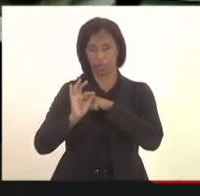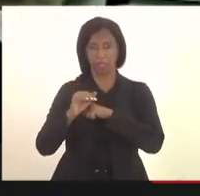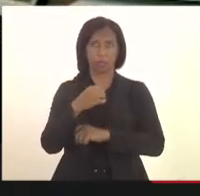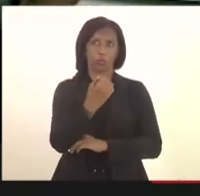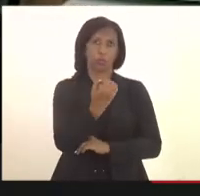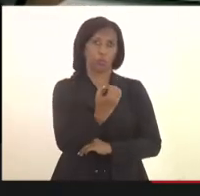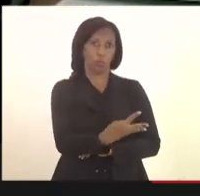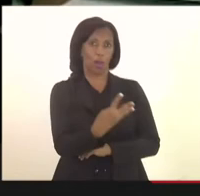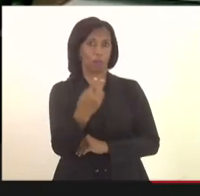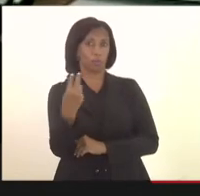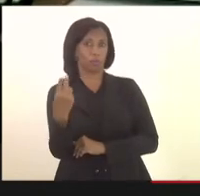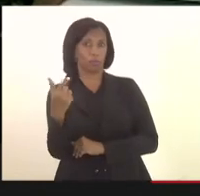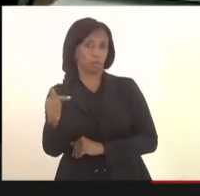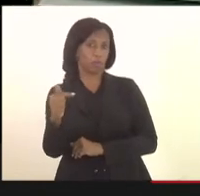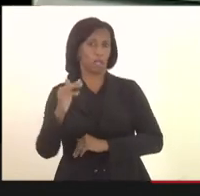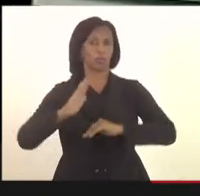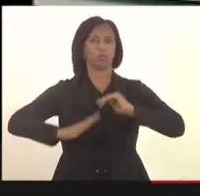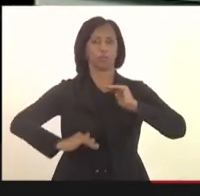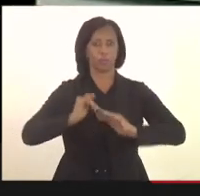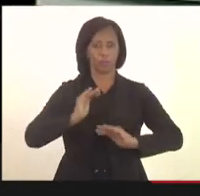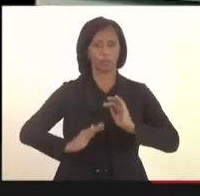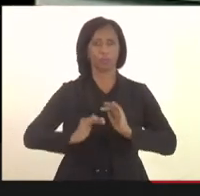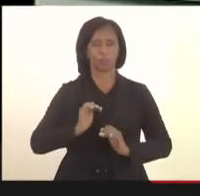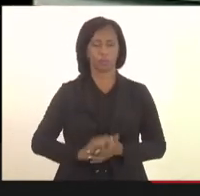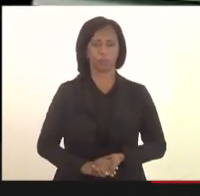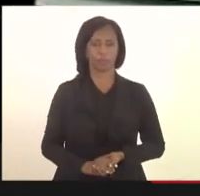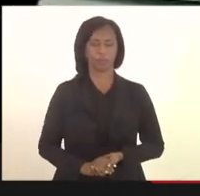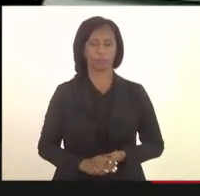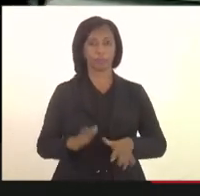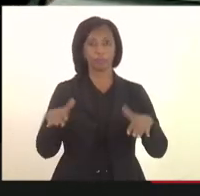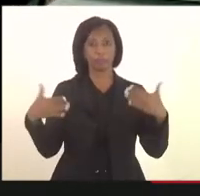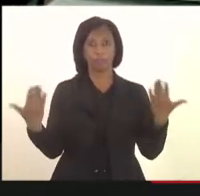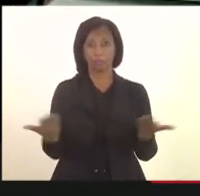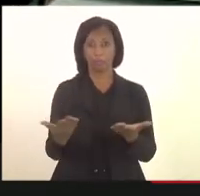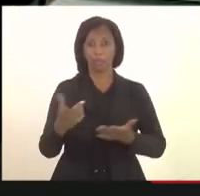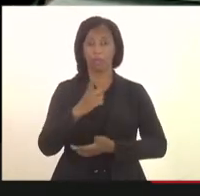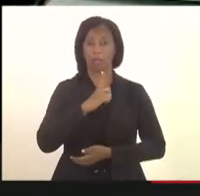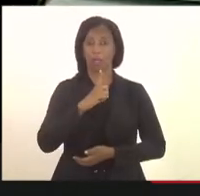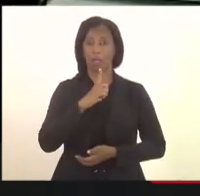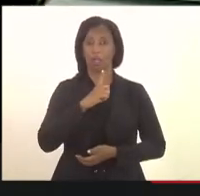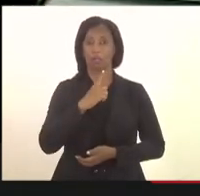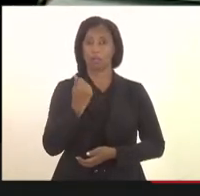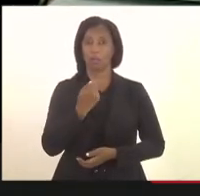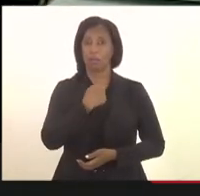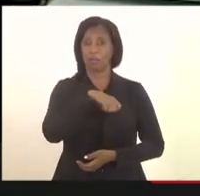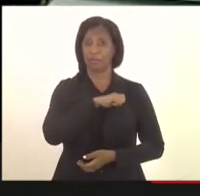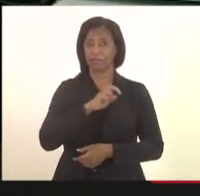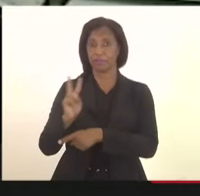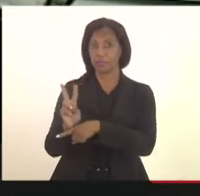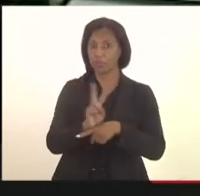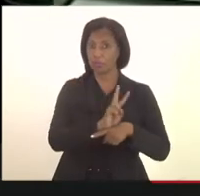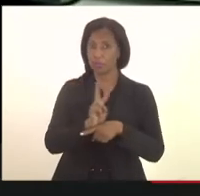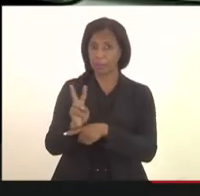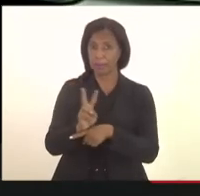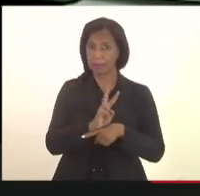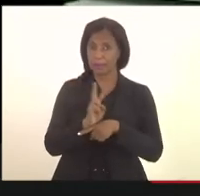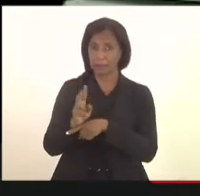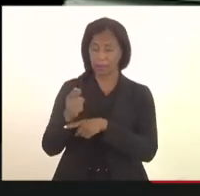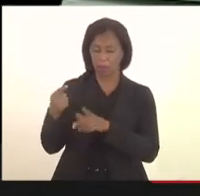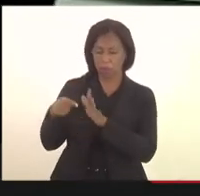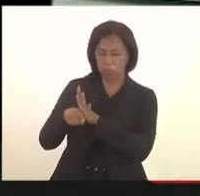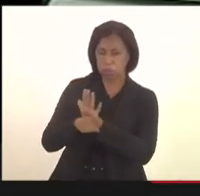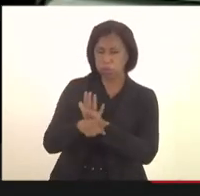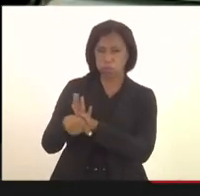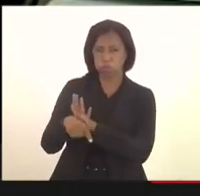4 a 7 profissionais. Então, agora teremos uma fiscalização mais ativa.